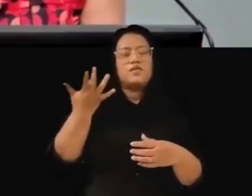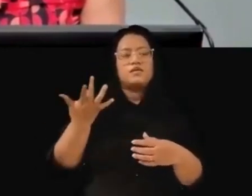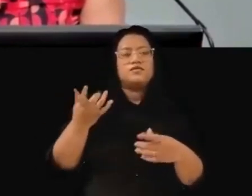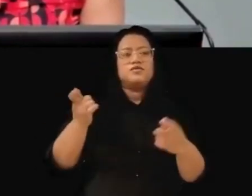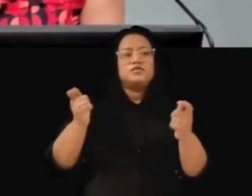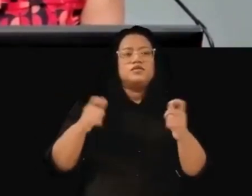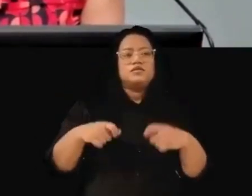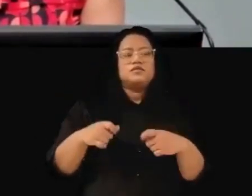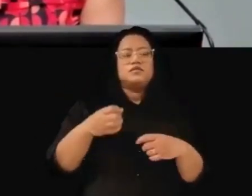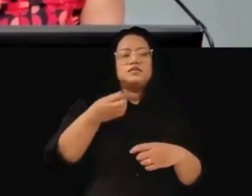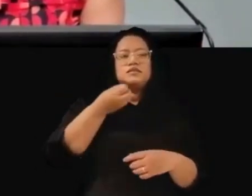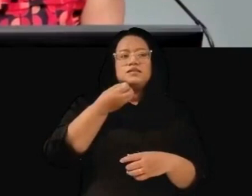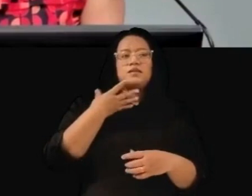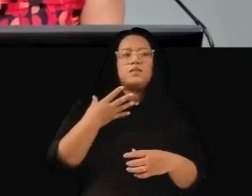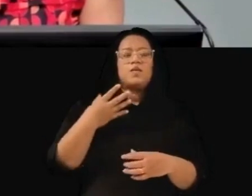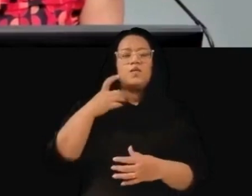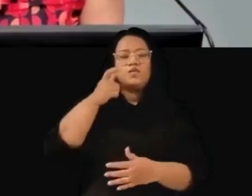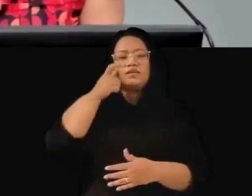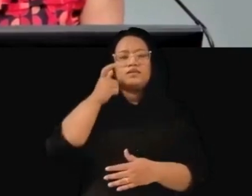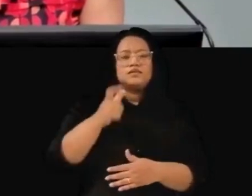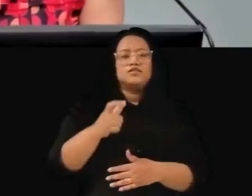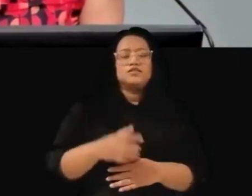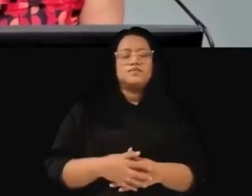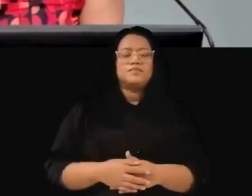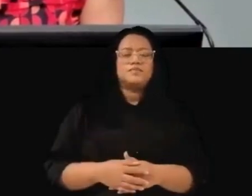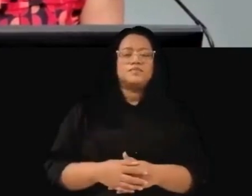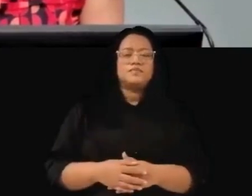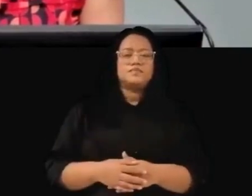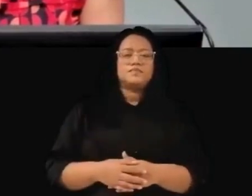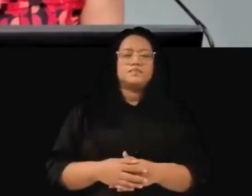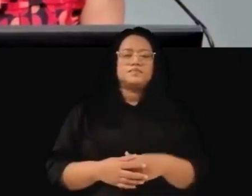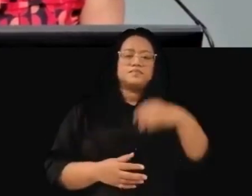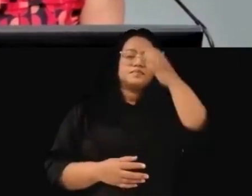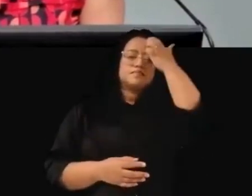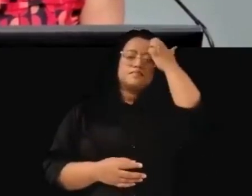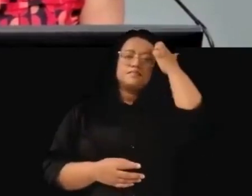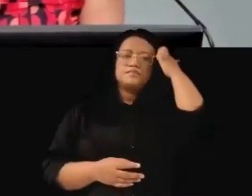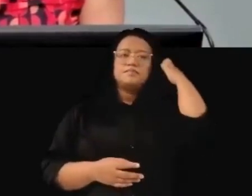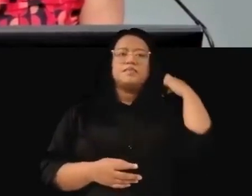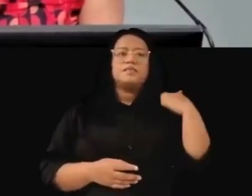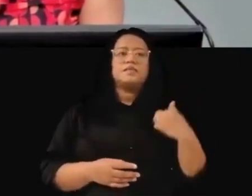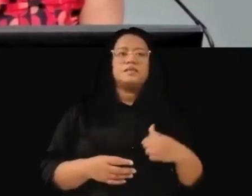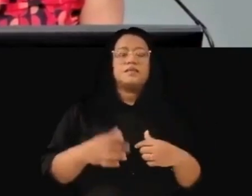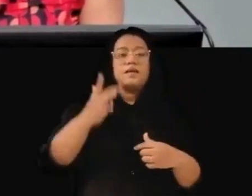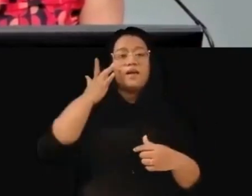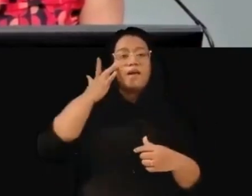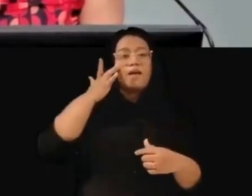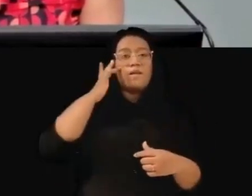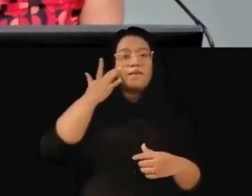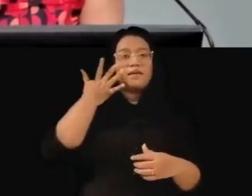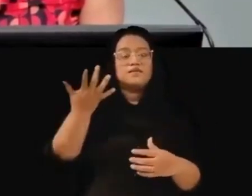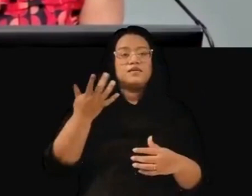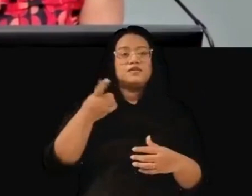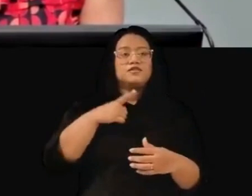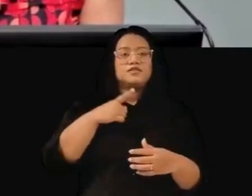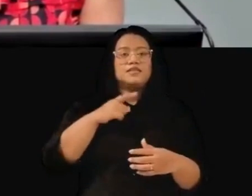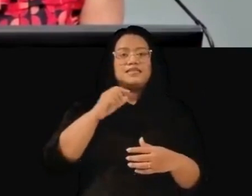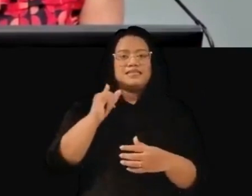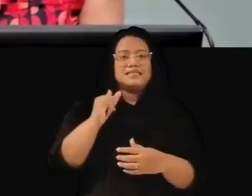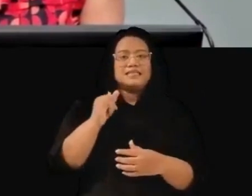uma alternativa bastante interessante. Mas eu acredito que talvez, se fosse um pouco mais ousado, eu